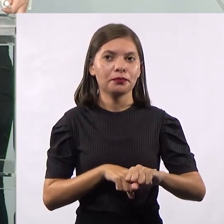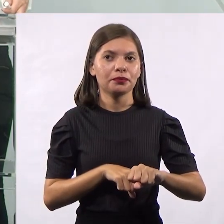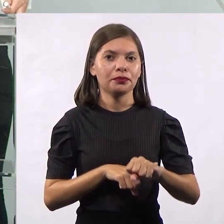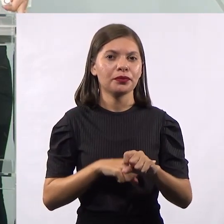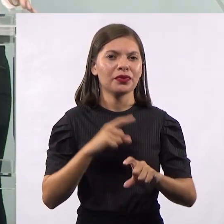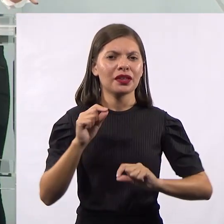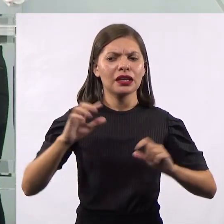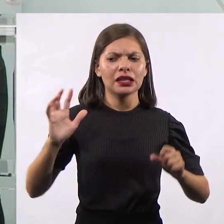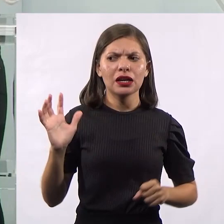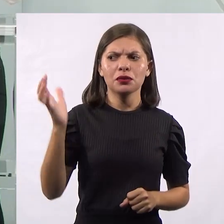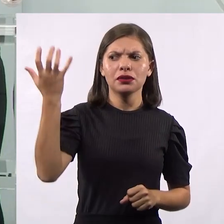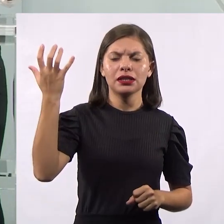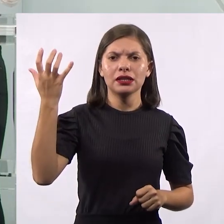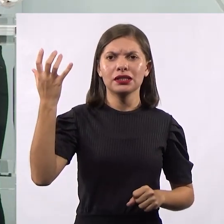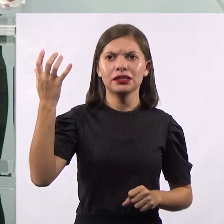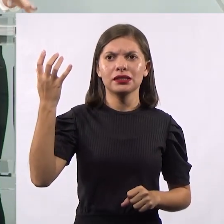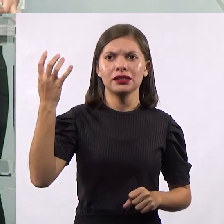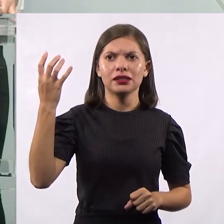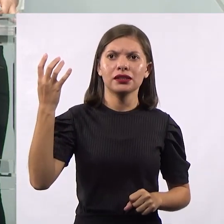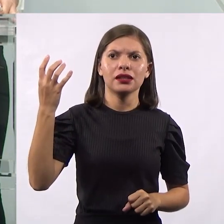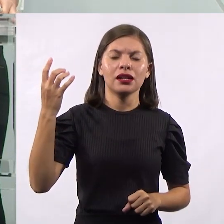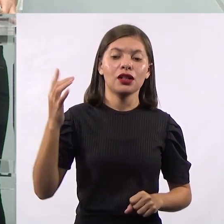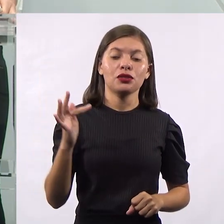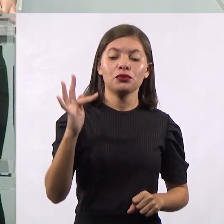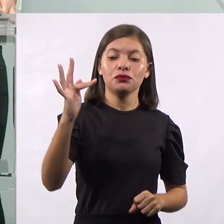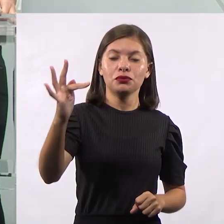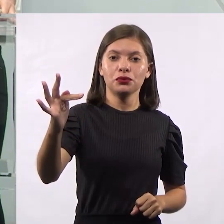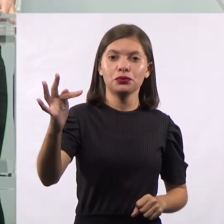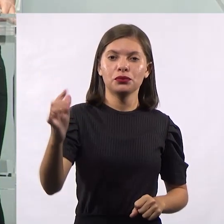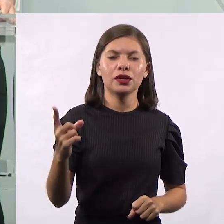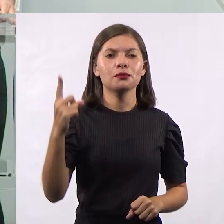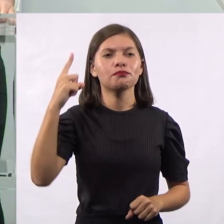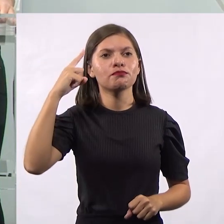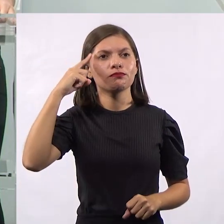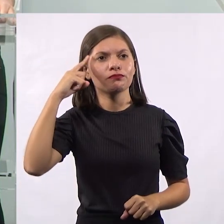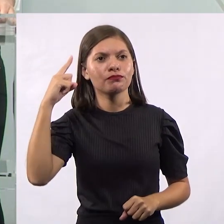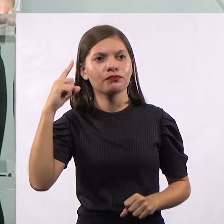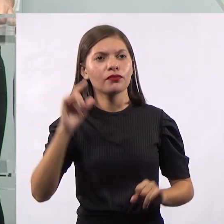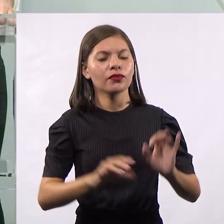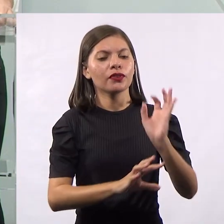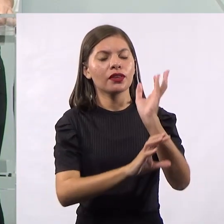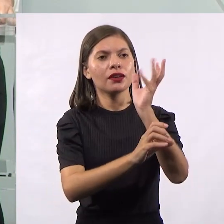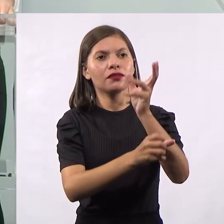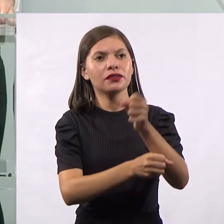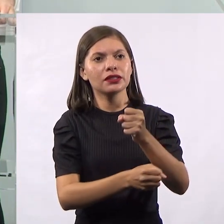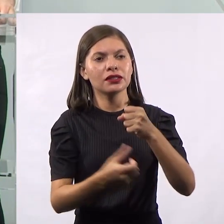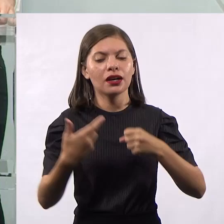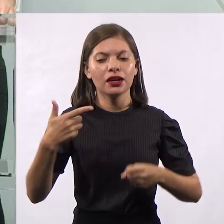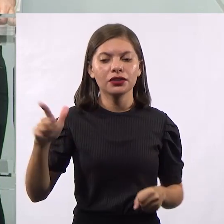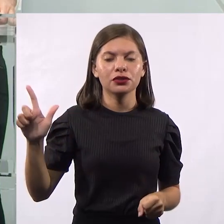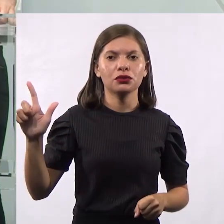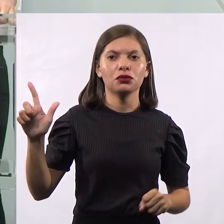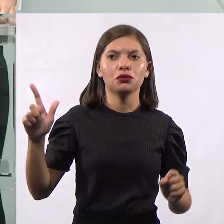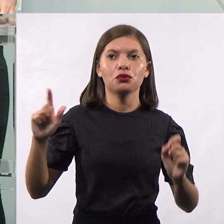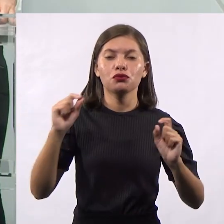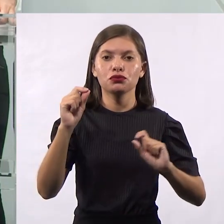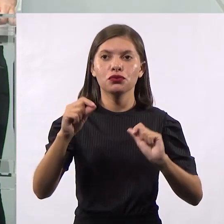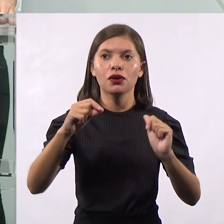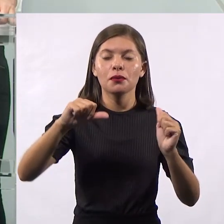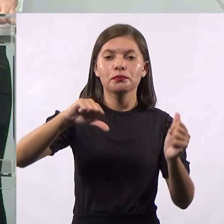ainda assim, se sair algo do controle, a gente tem que pensar na possibilidade de uma revisão e